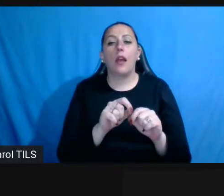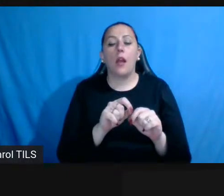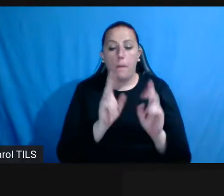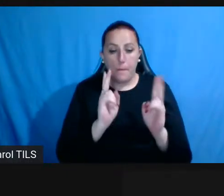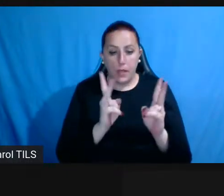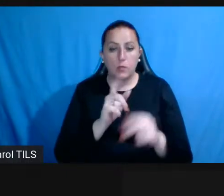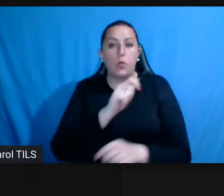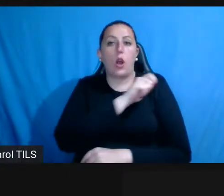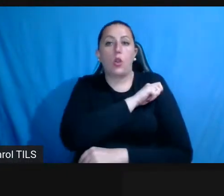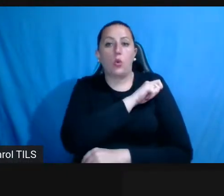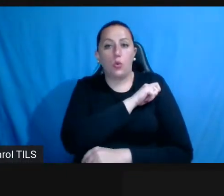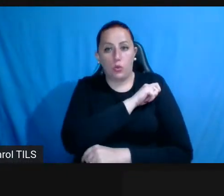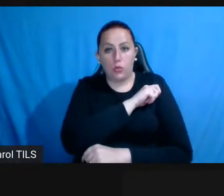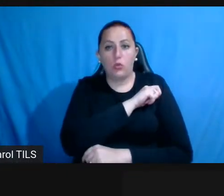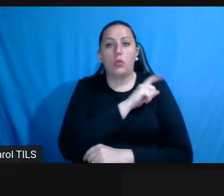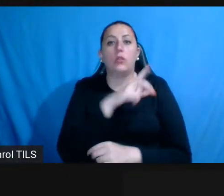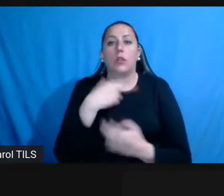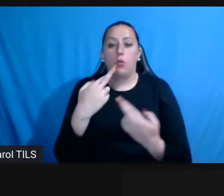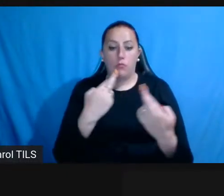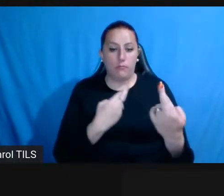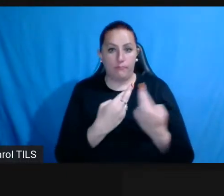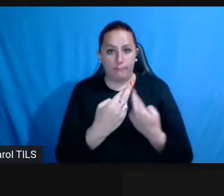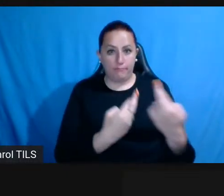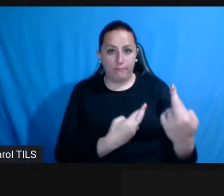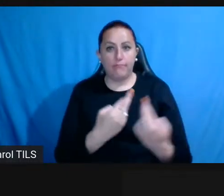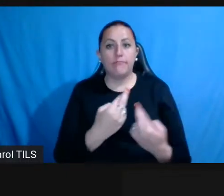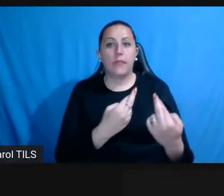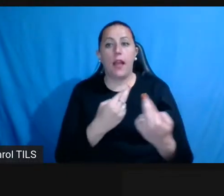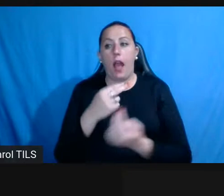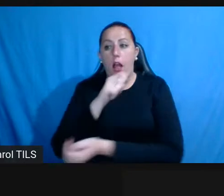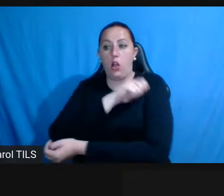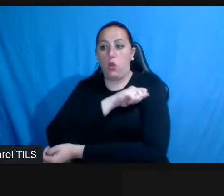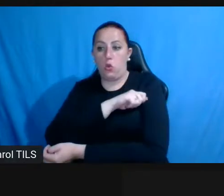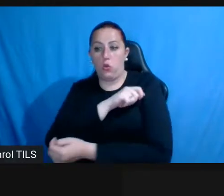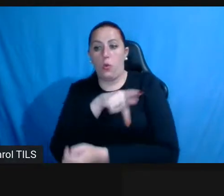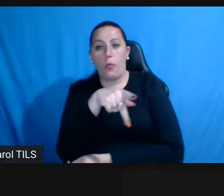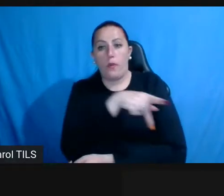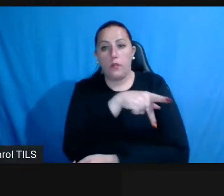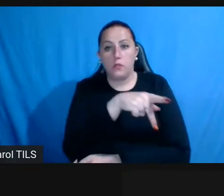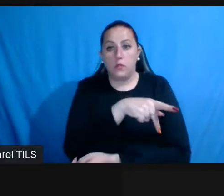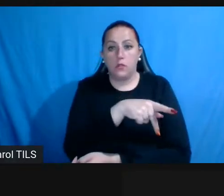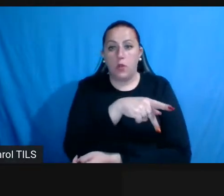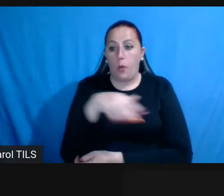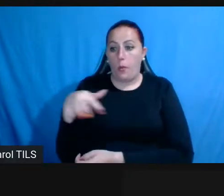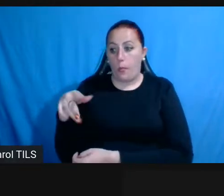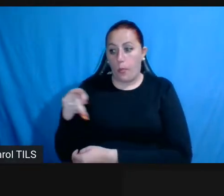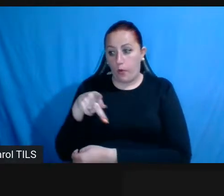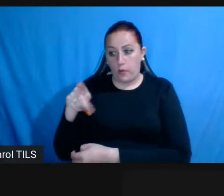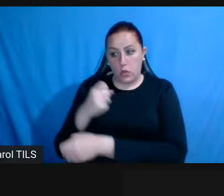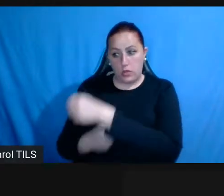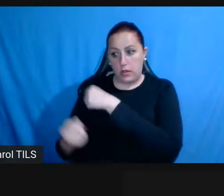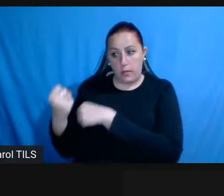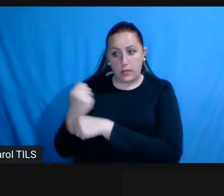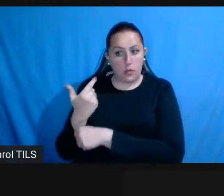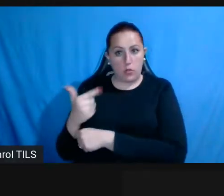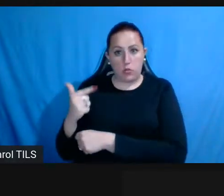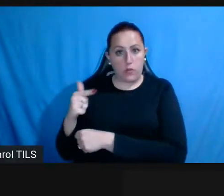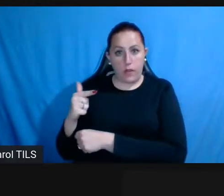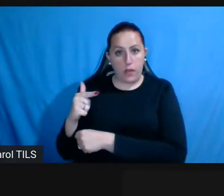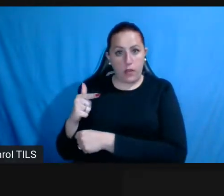então é essa a relação docente-estudante, né? Então, eles não tiveram férias ano passado, tá?